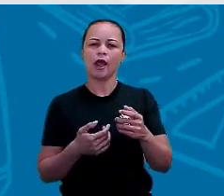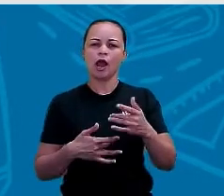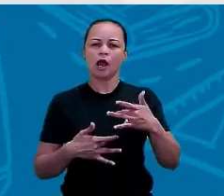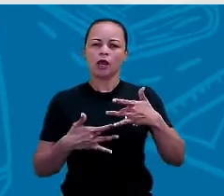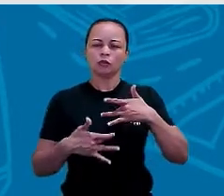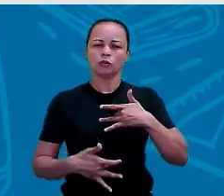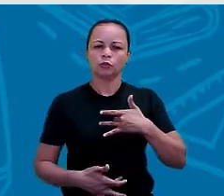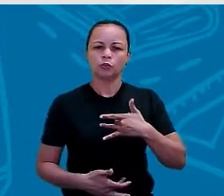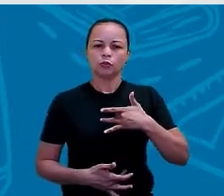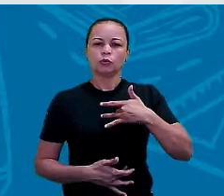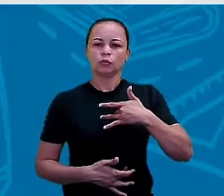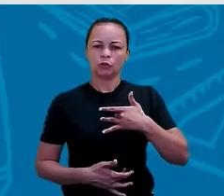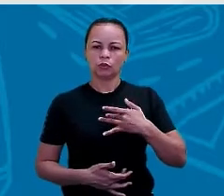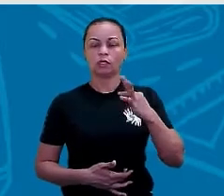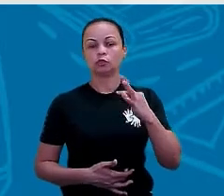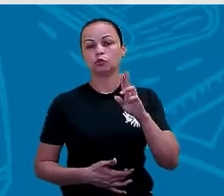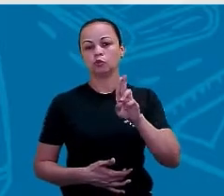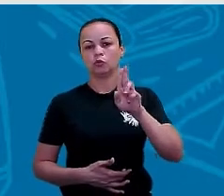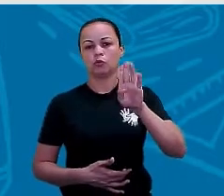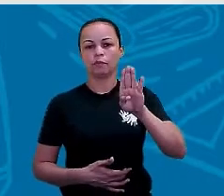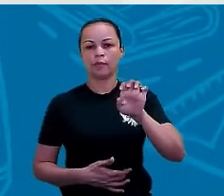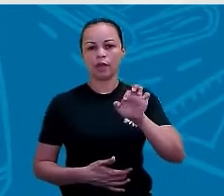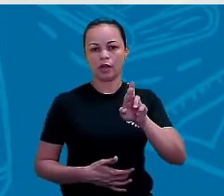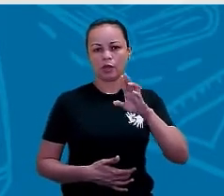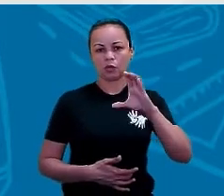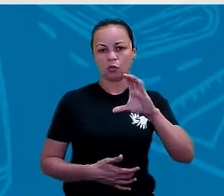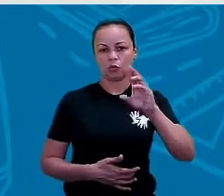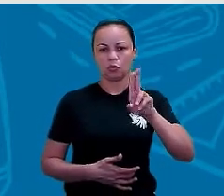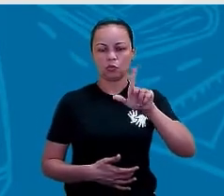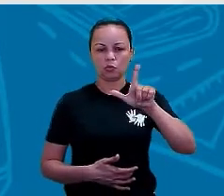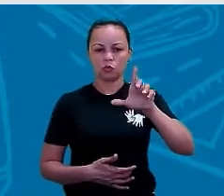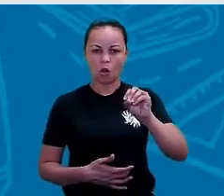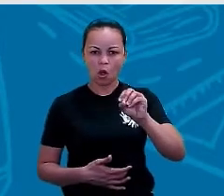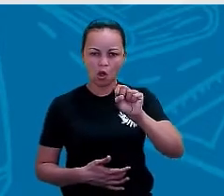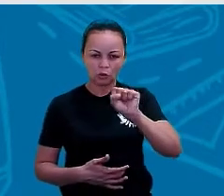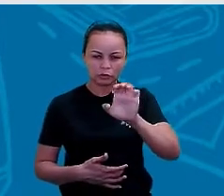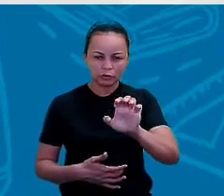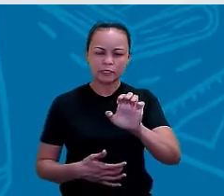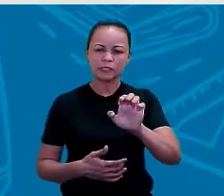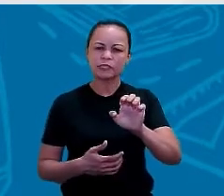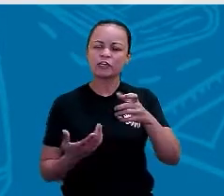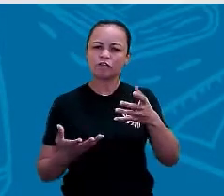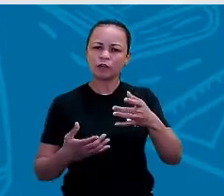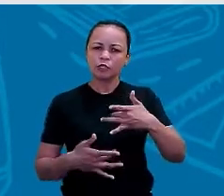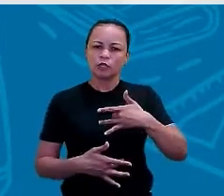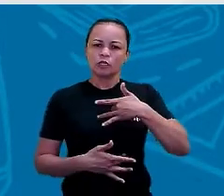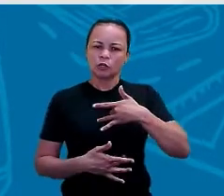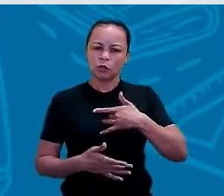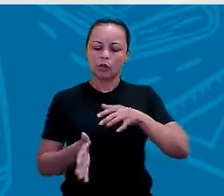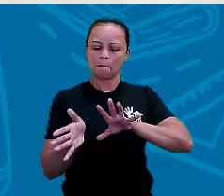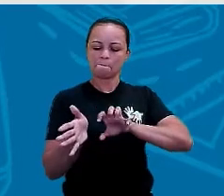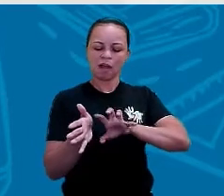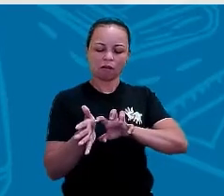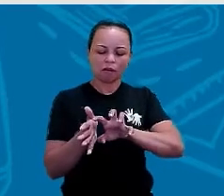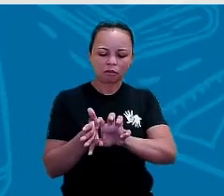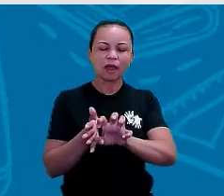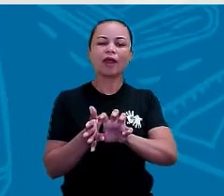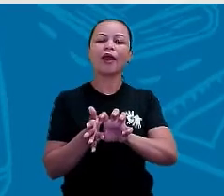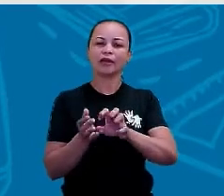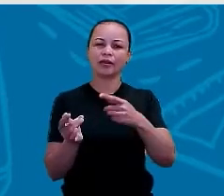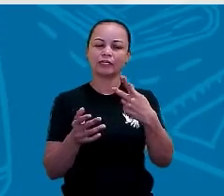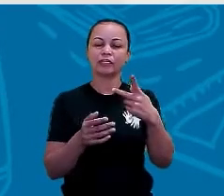nomezinho científico desse micro-organismo que vai provocar, é uma bactéria que vai provocar